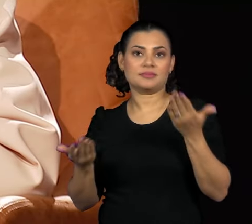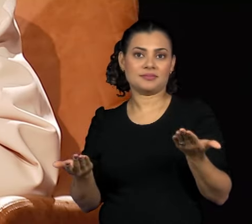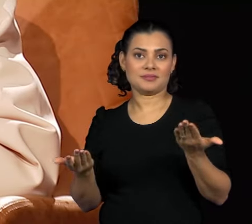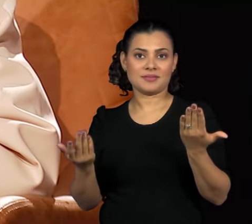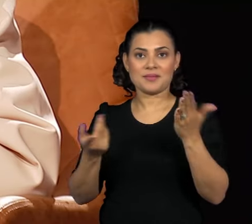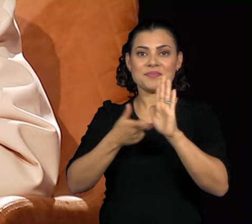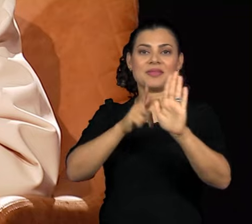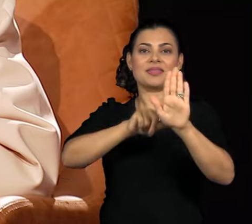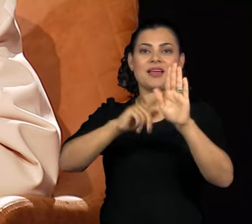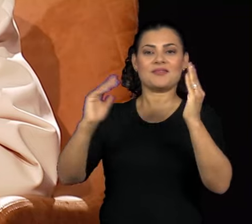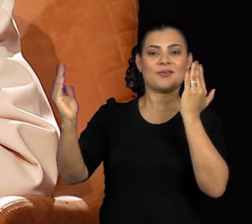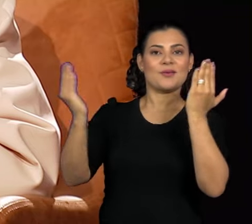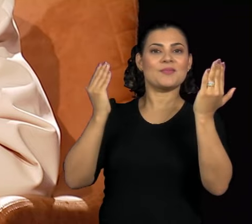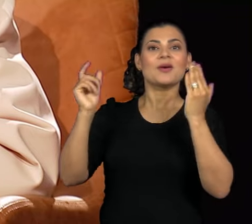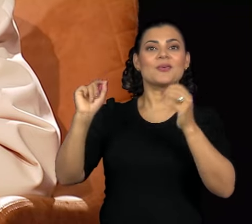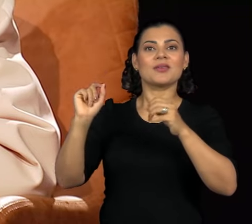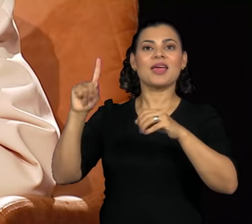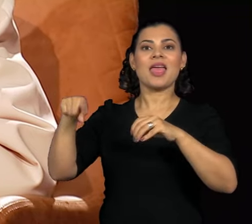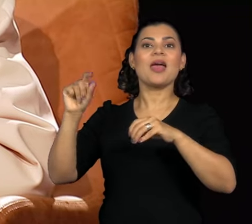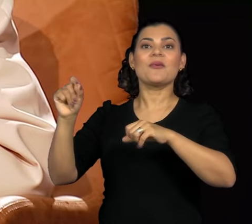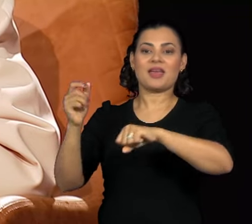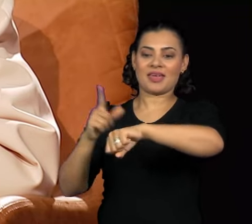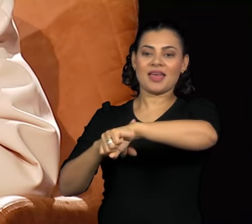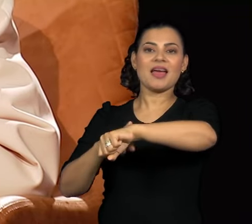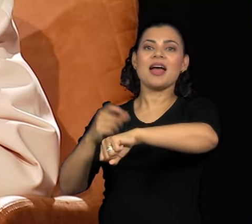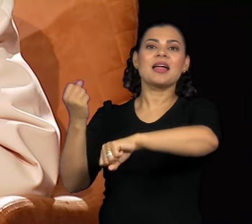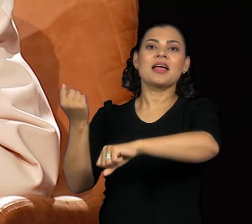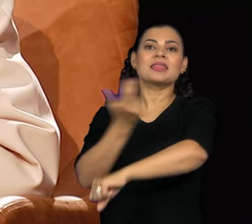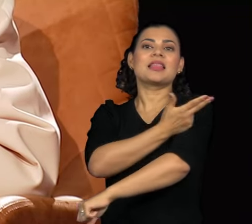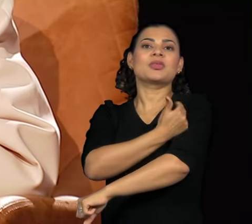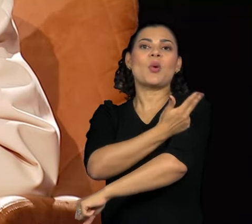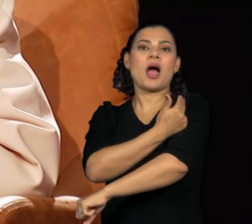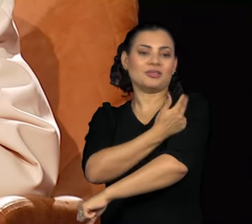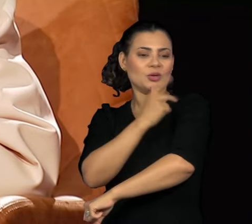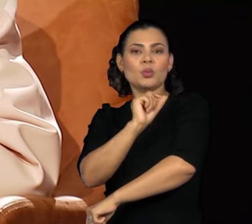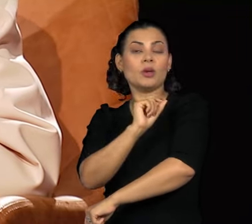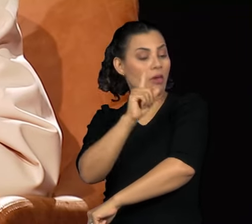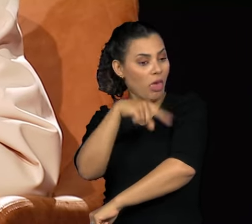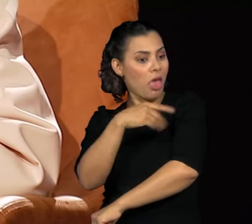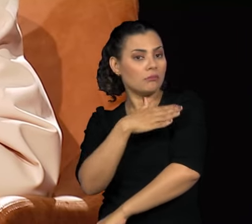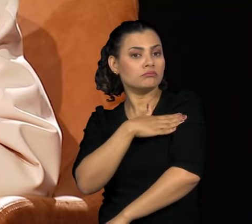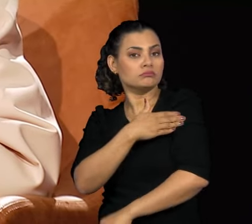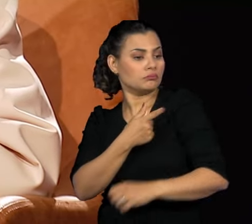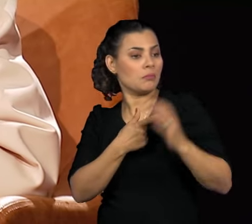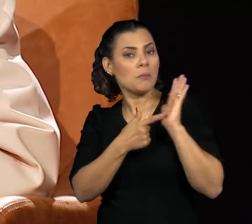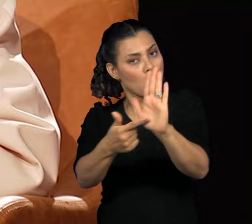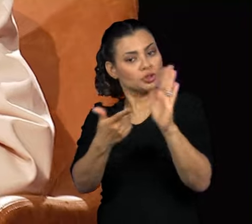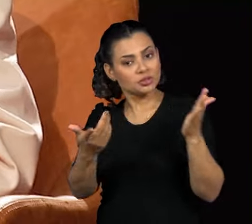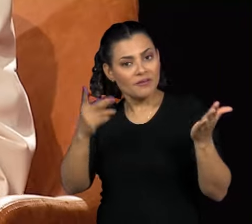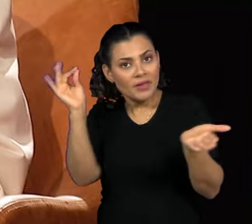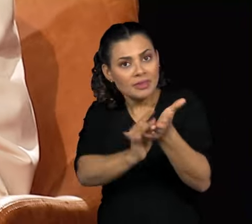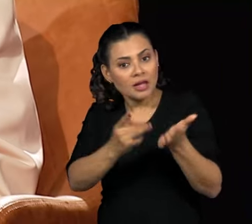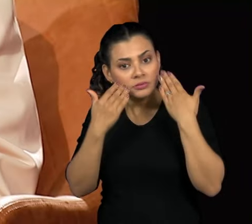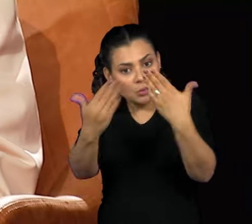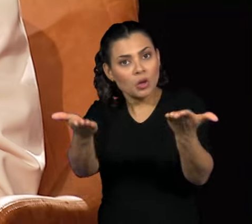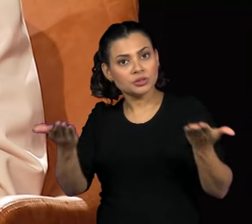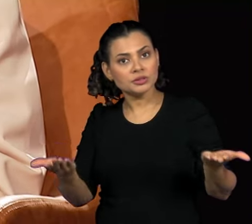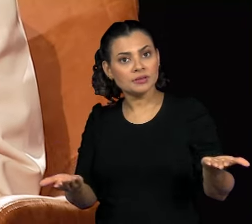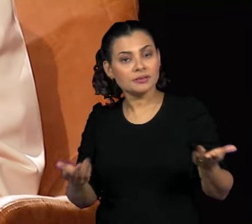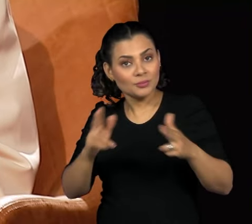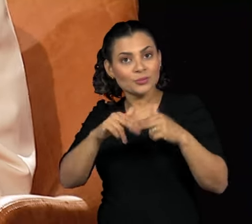de transparência, de fato. Sabe, de verdade, transparência de verdade. Você,